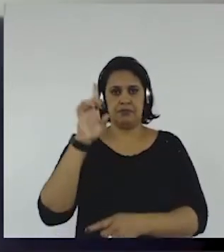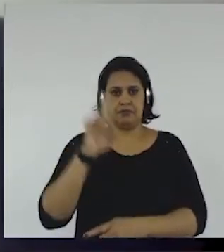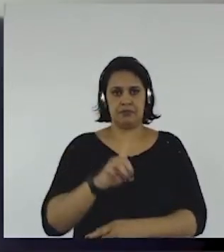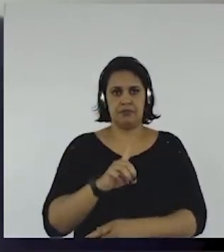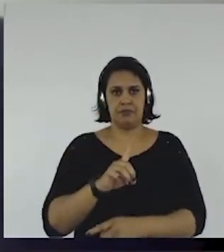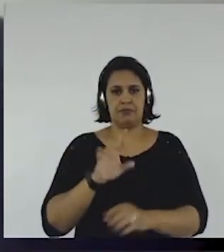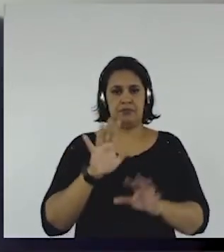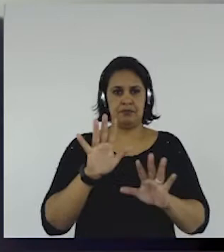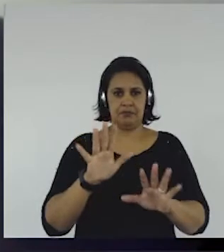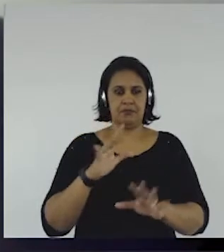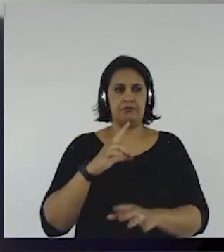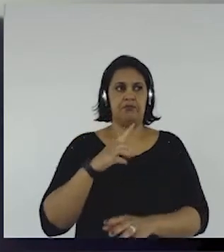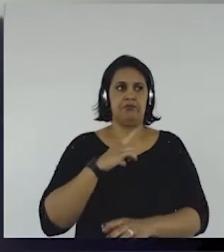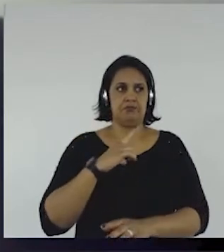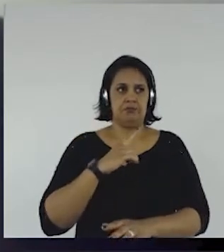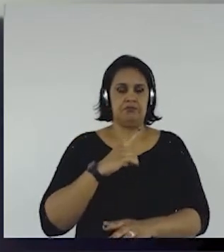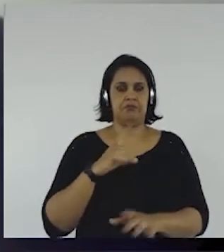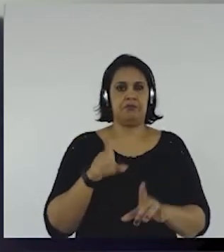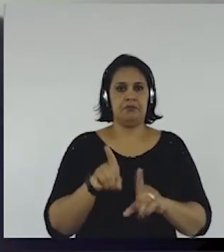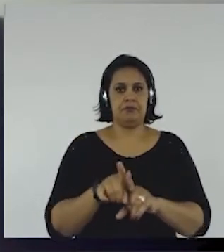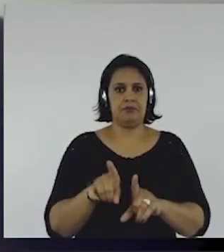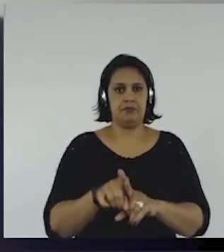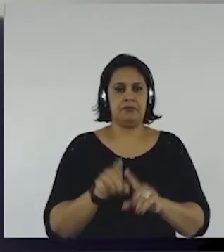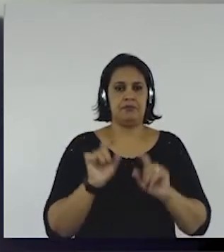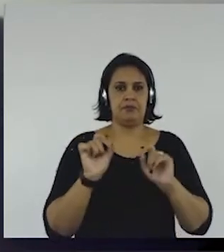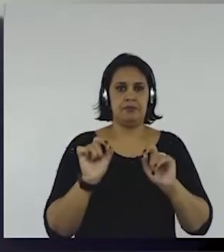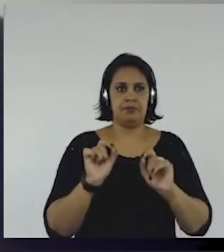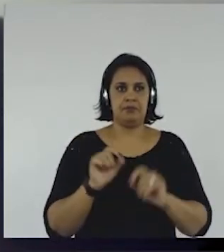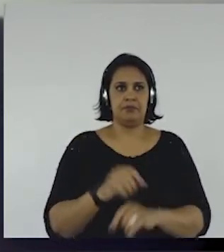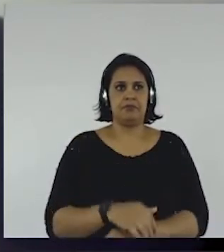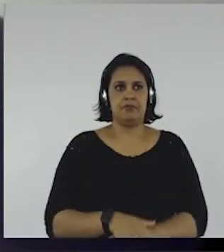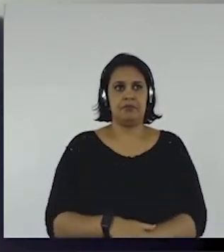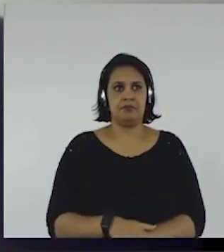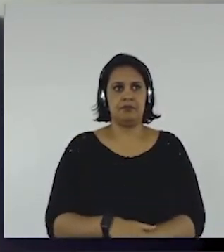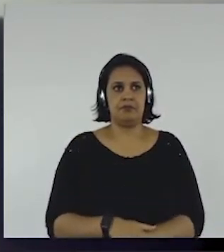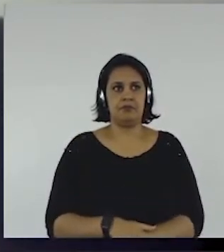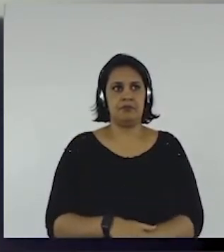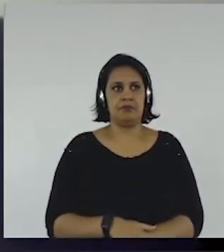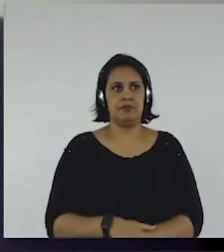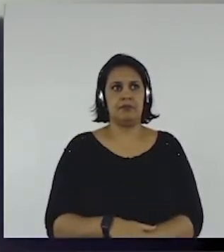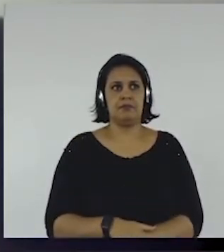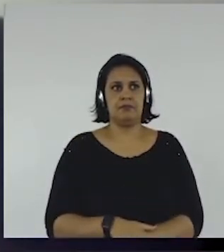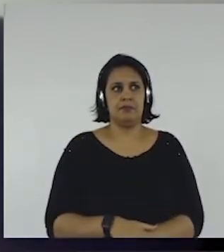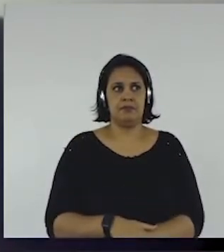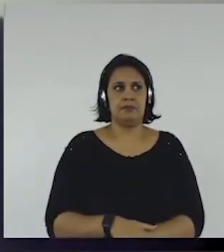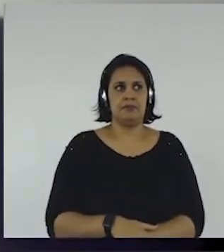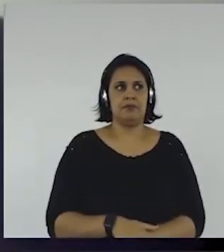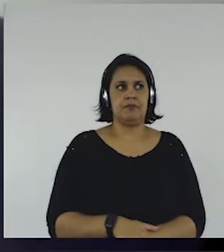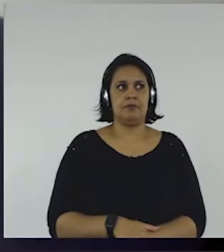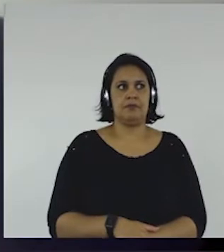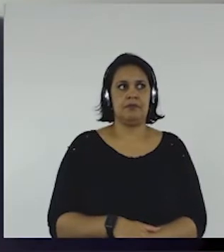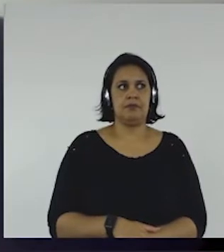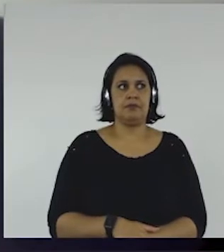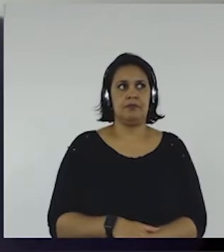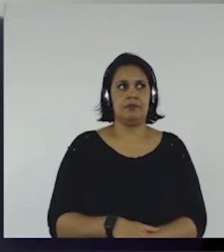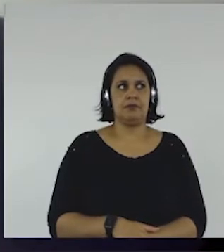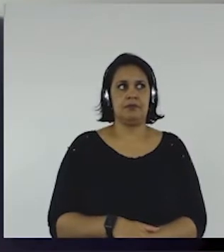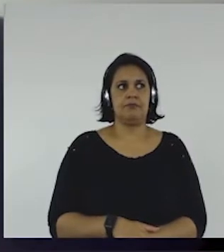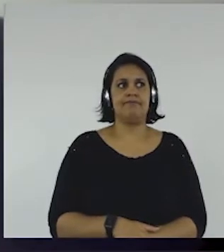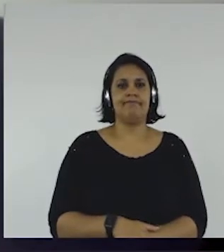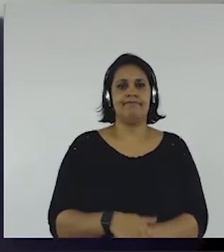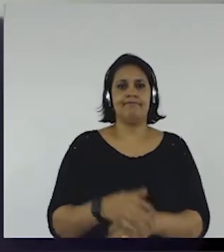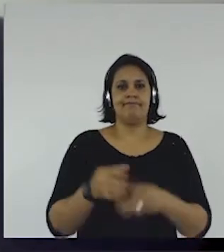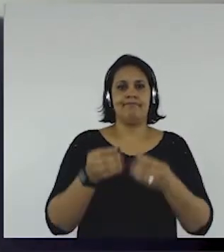Por outro lado, o irreparável prejuízo que amargaremos será agora a ausência de